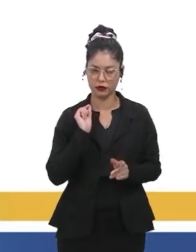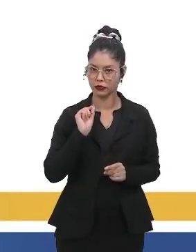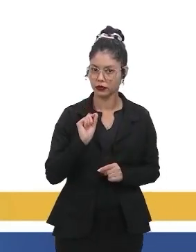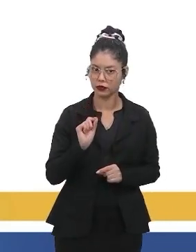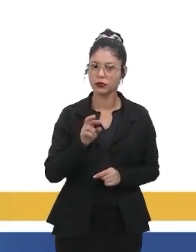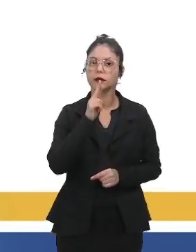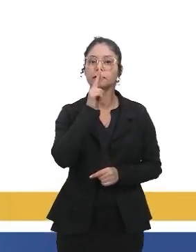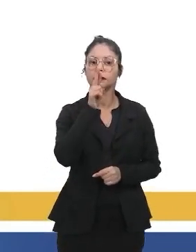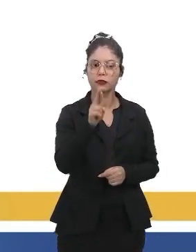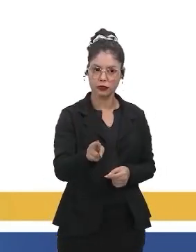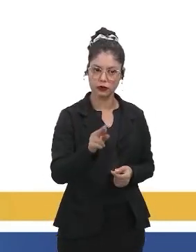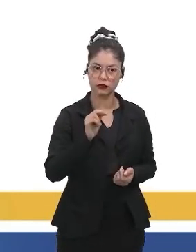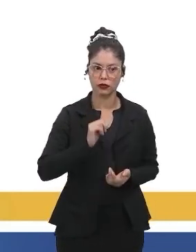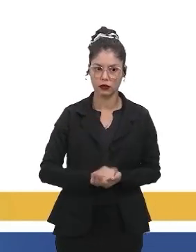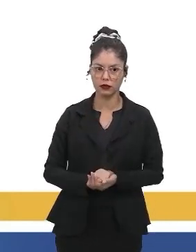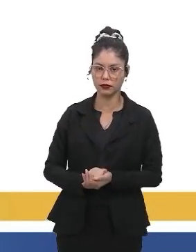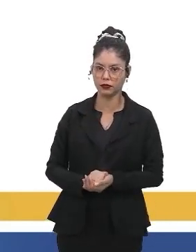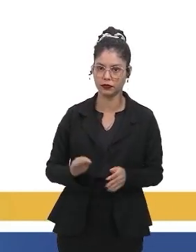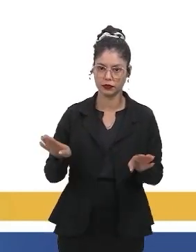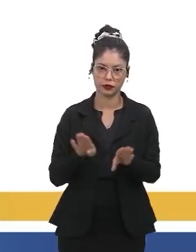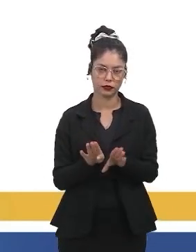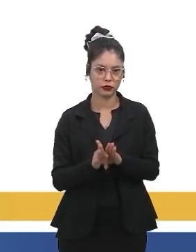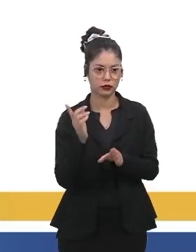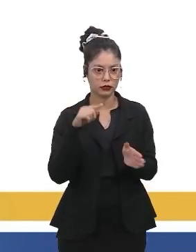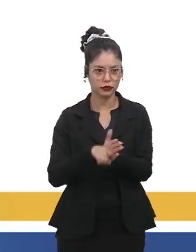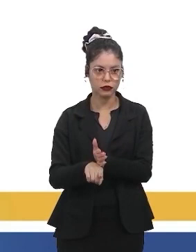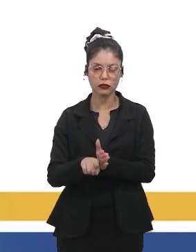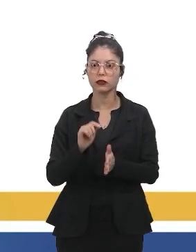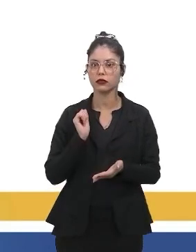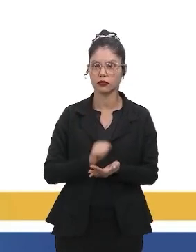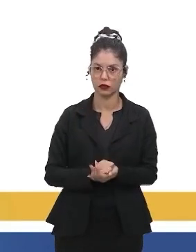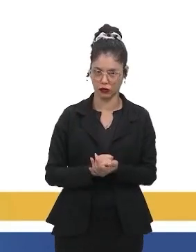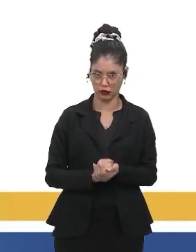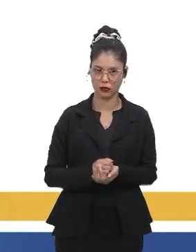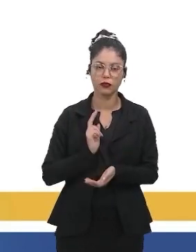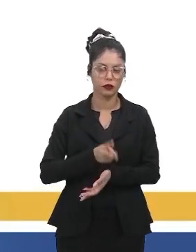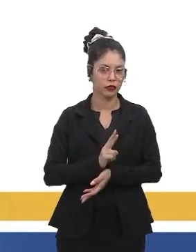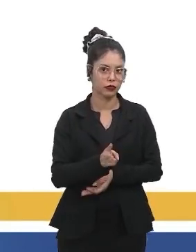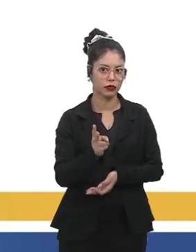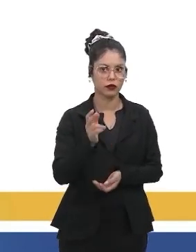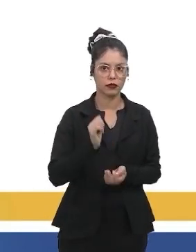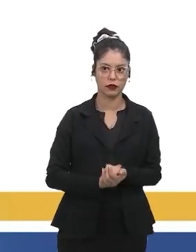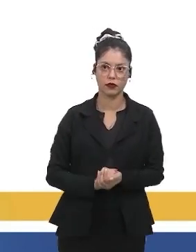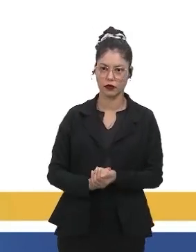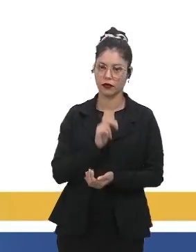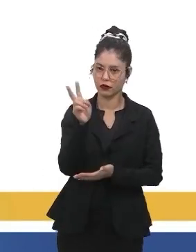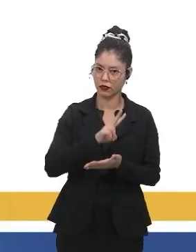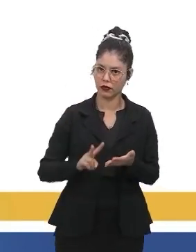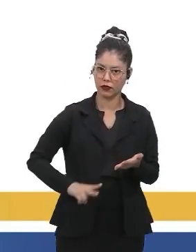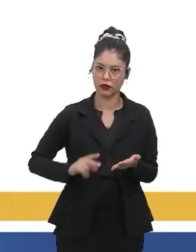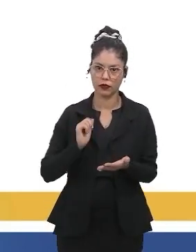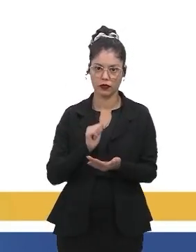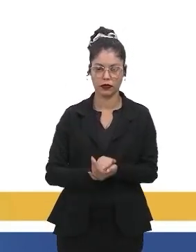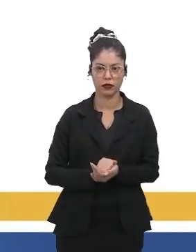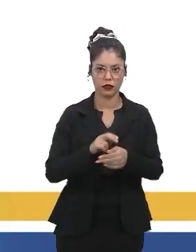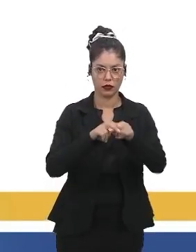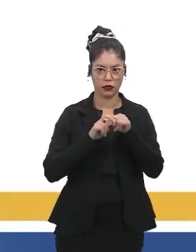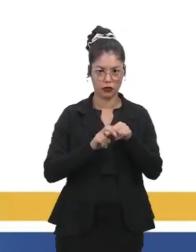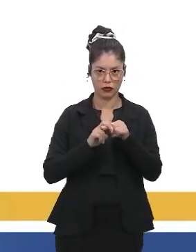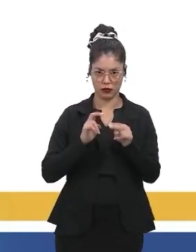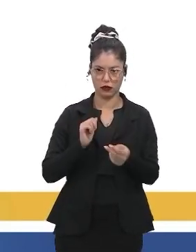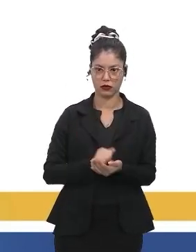a resposta dessa pergunta, desse questionamento, convença o leitor. Então, por isso,